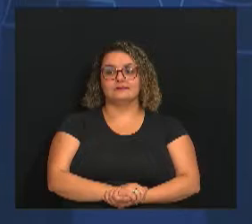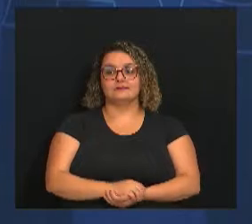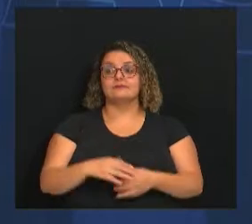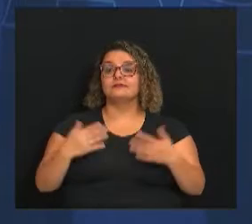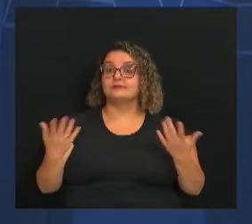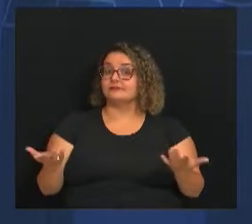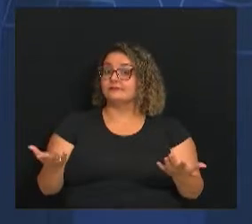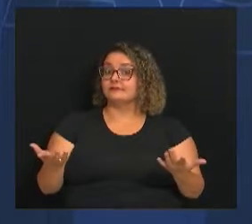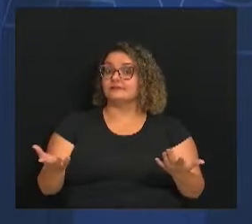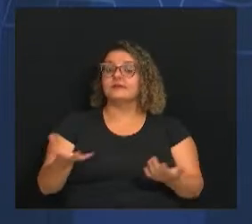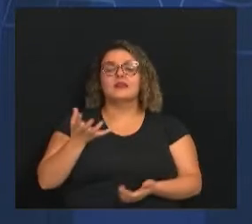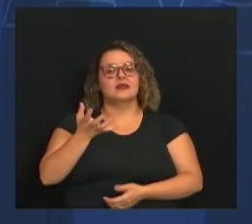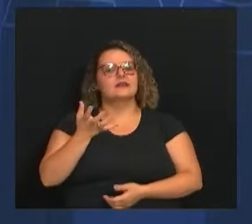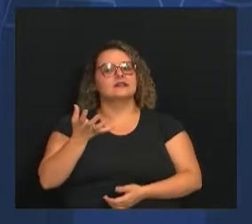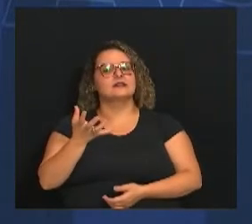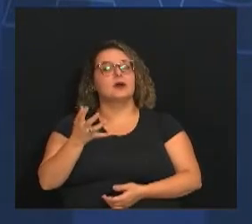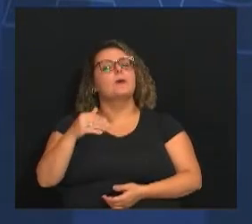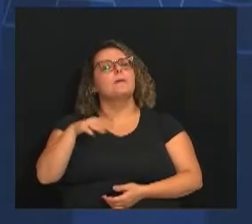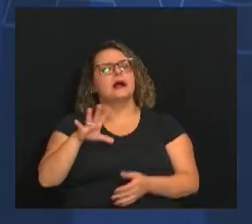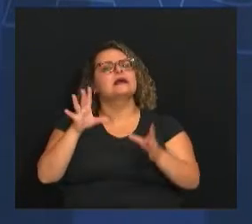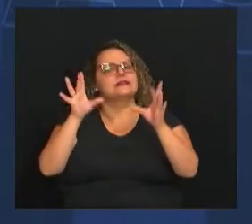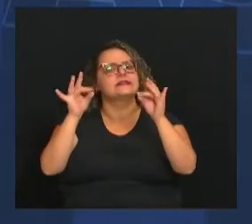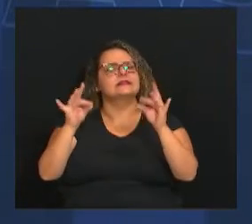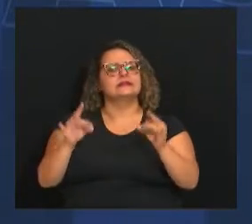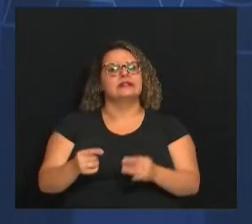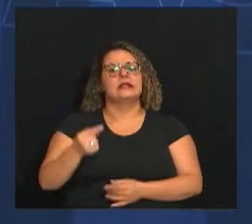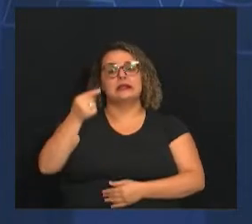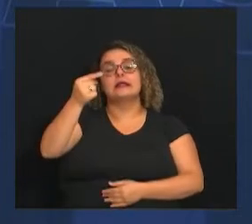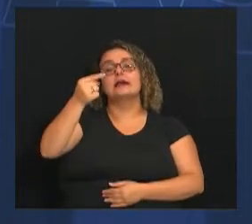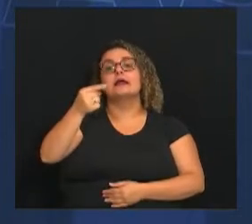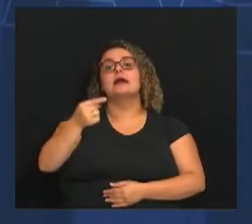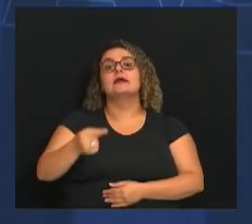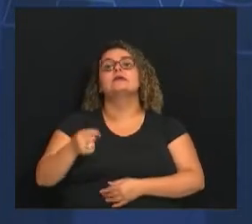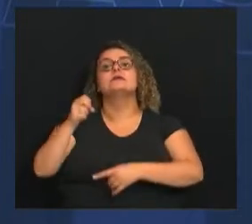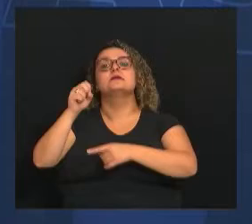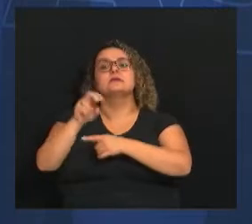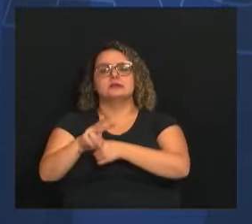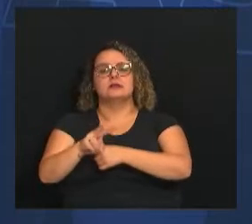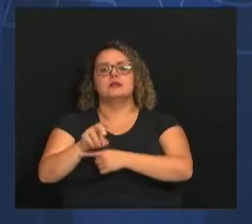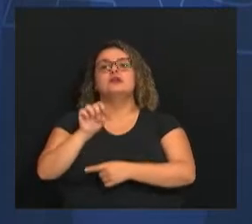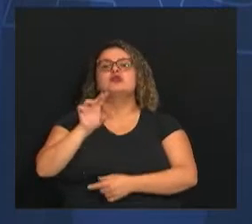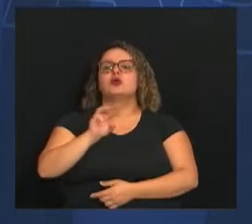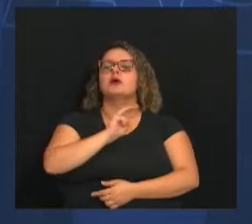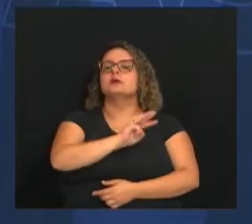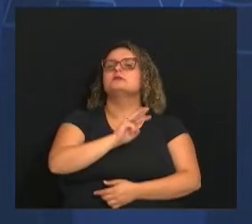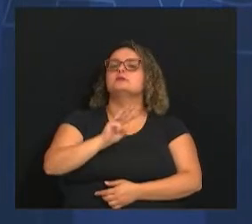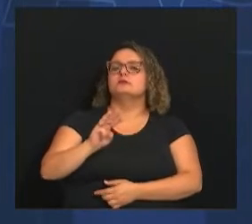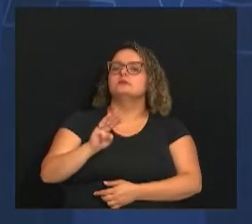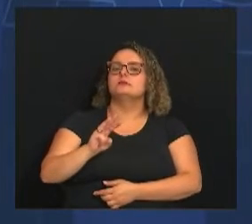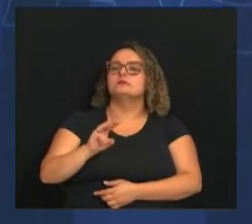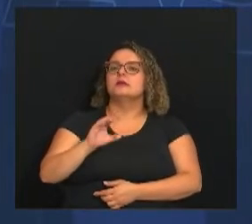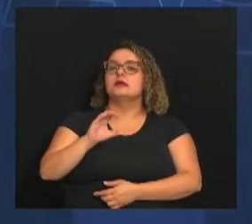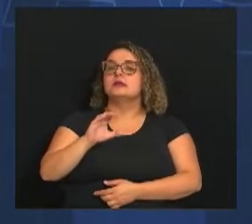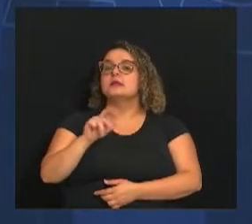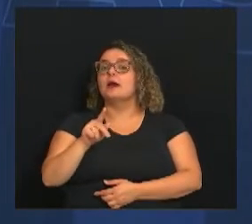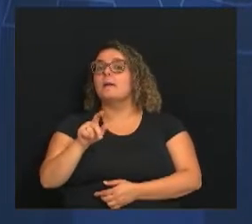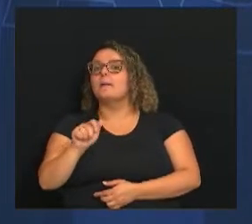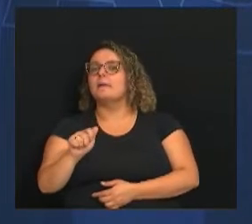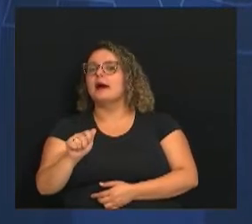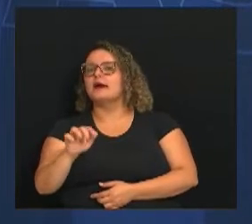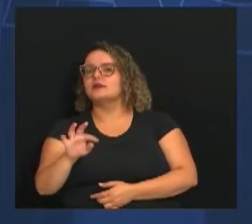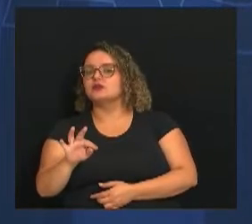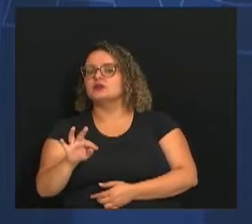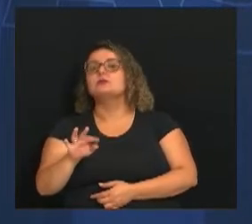Se você quiser ter mais detalhes de cada uma dessas vagas, é só acessar o site do CEPAT para você ter aí